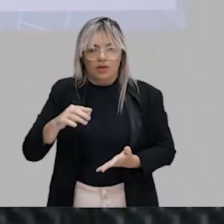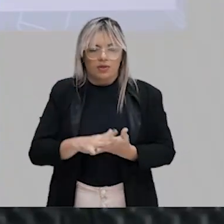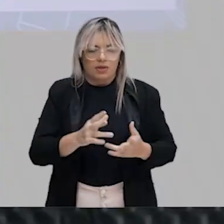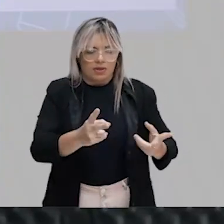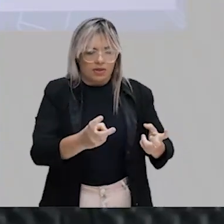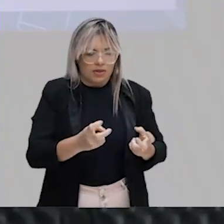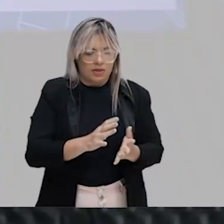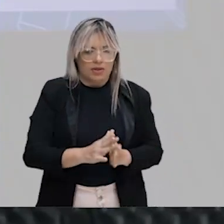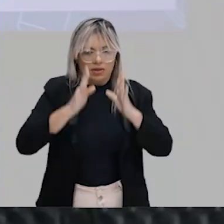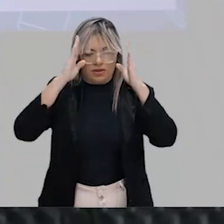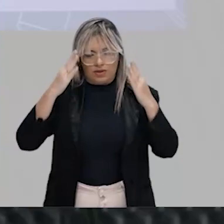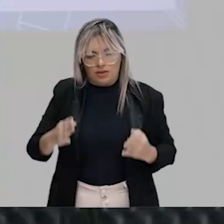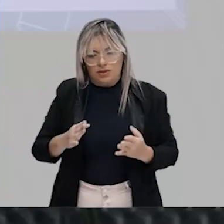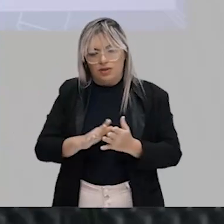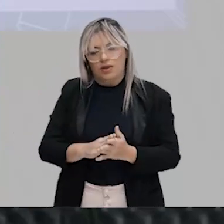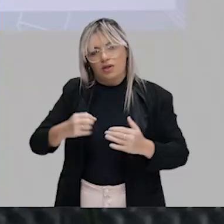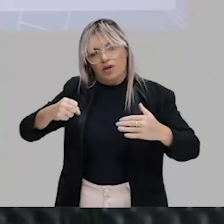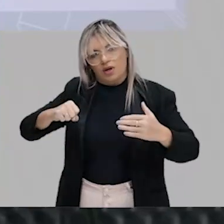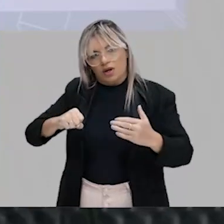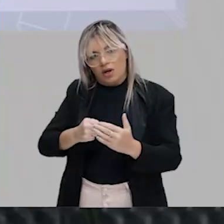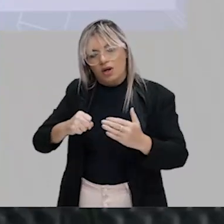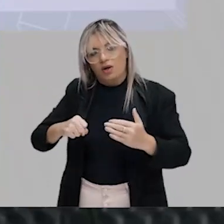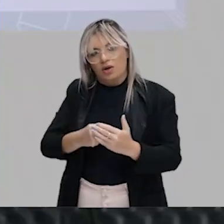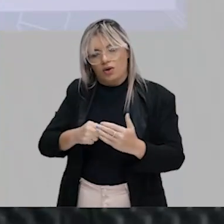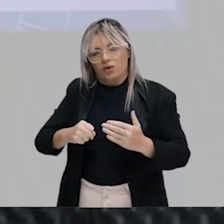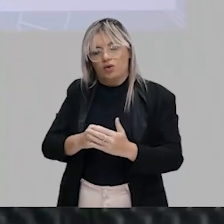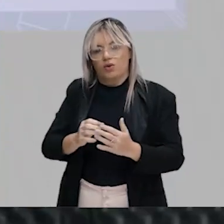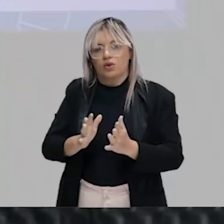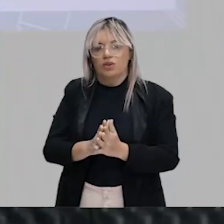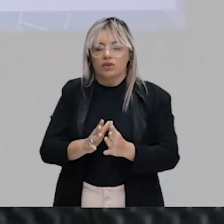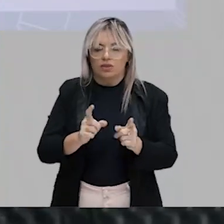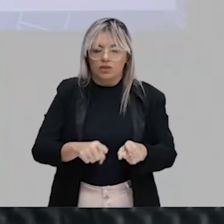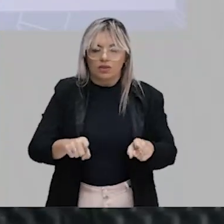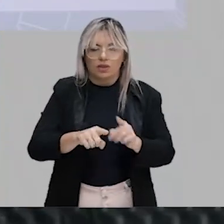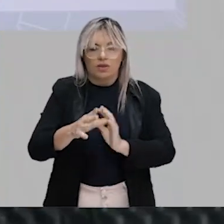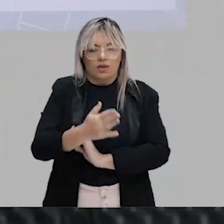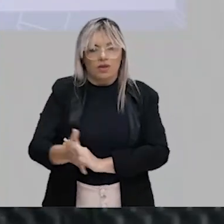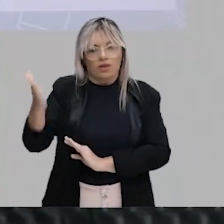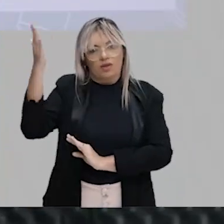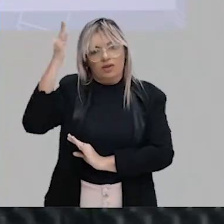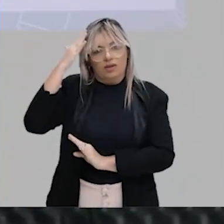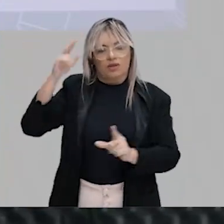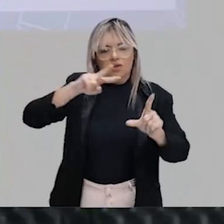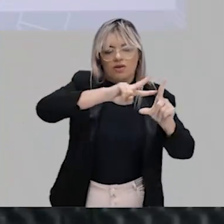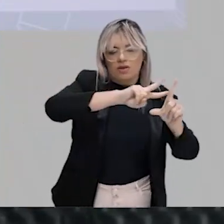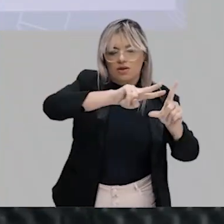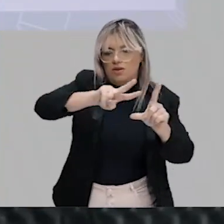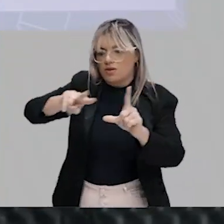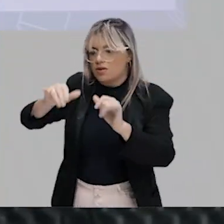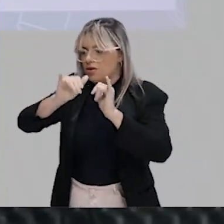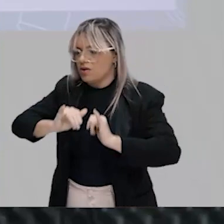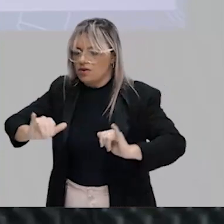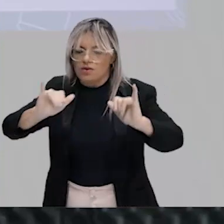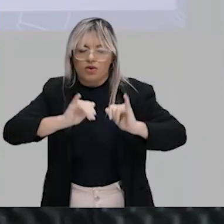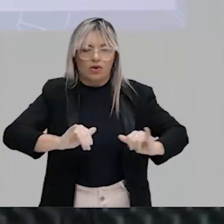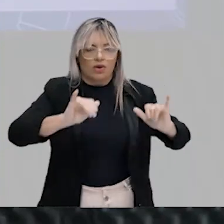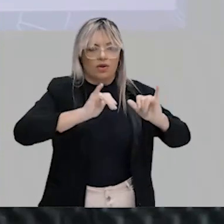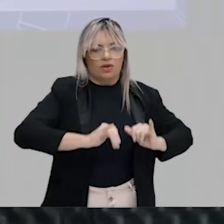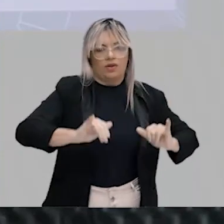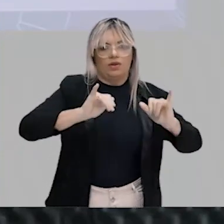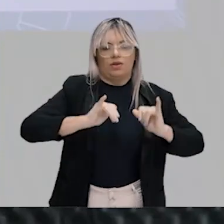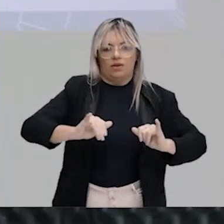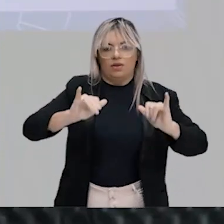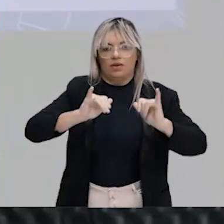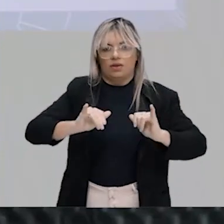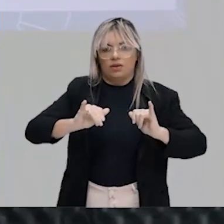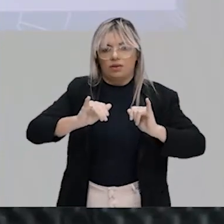partir de hoje, não só com as lutas, mas que vocês passem a entender o que a mídia está tentando mostrar quando ela mostra ali uma